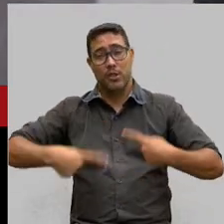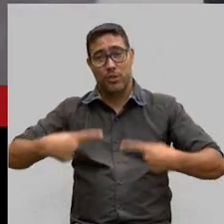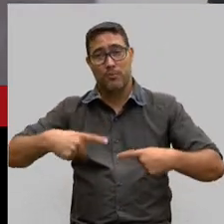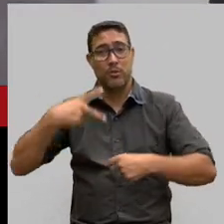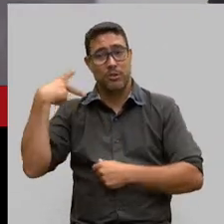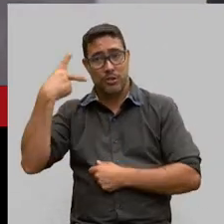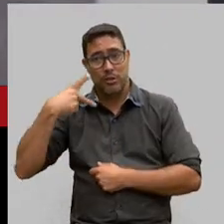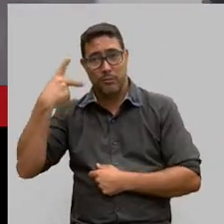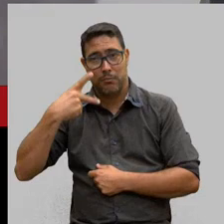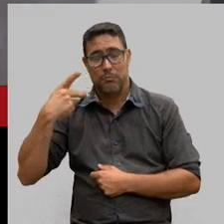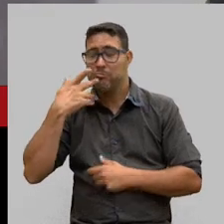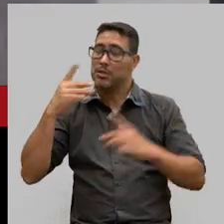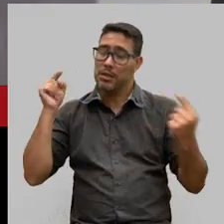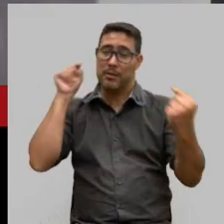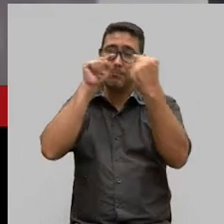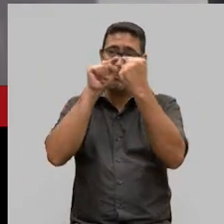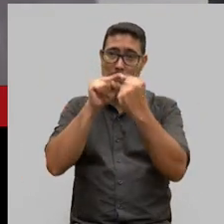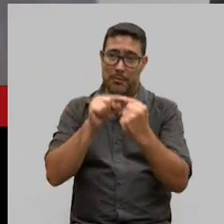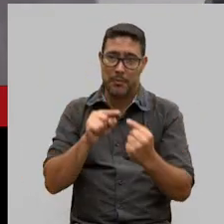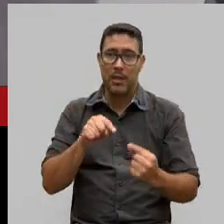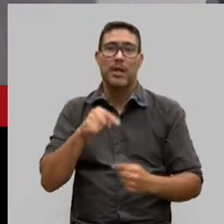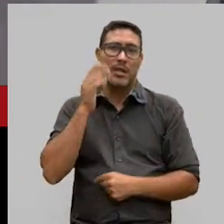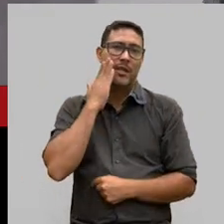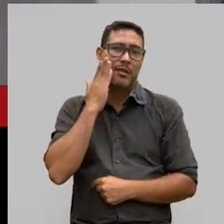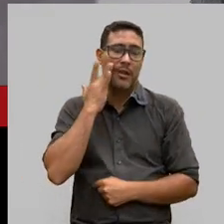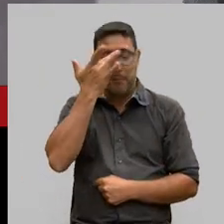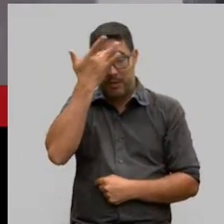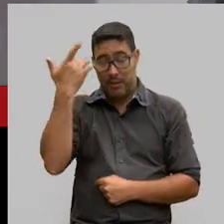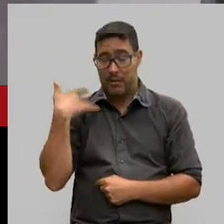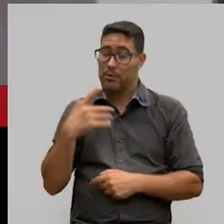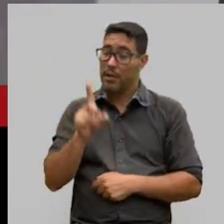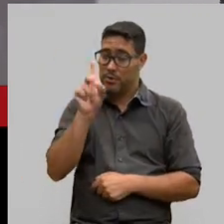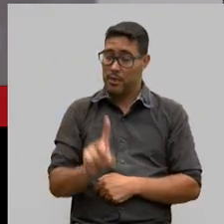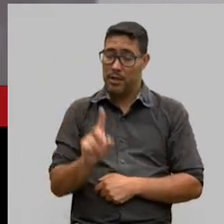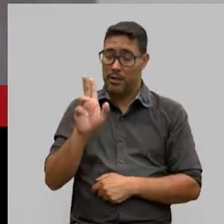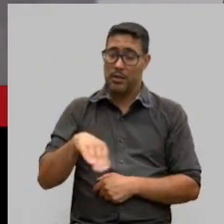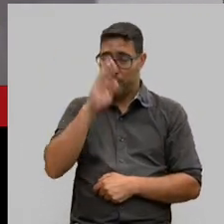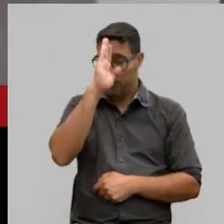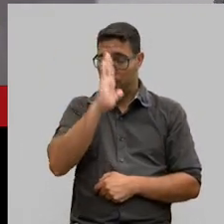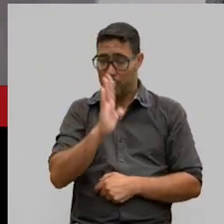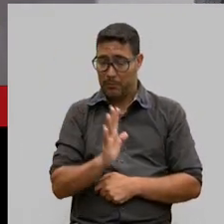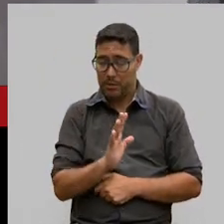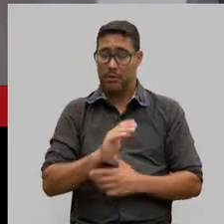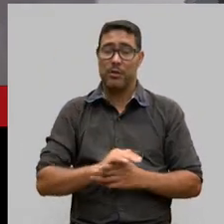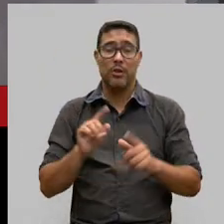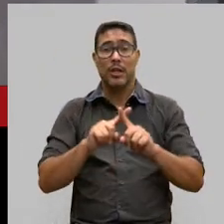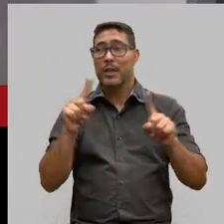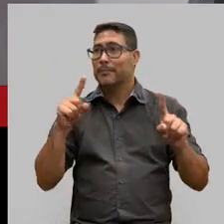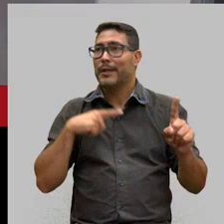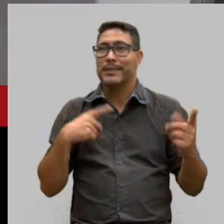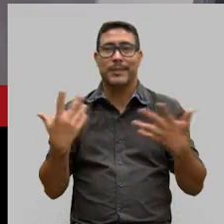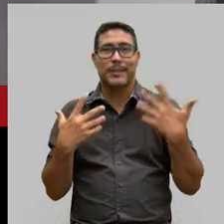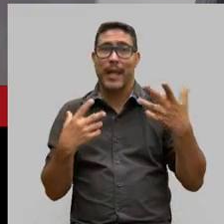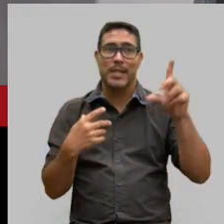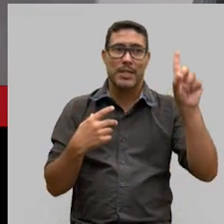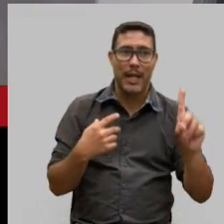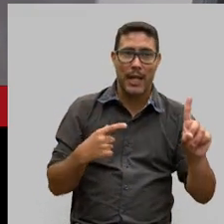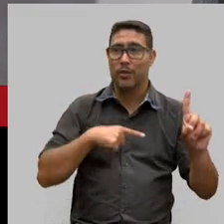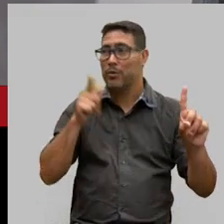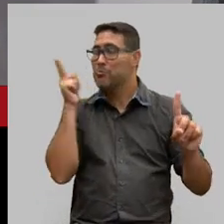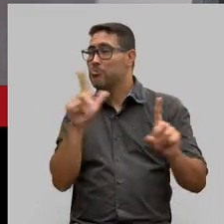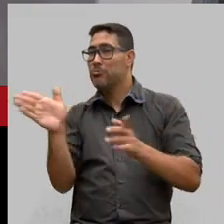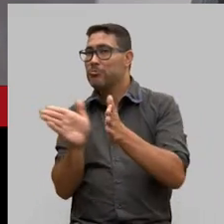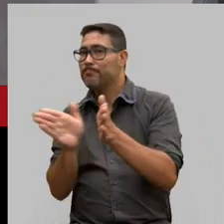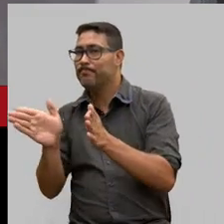eficientes e a gente sabe que as pessoas têm direito no Brasil mas existe uma diferença muito grande entre ter direito e ter acesso e como